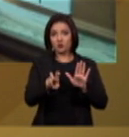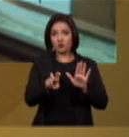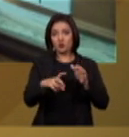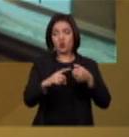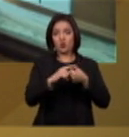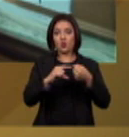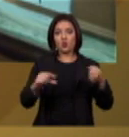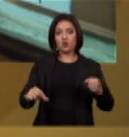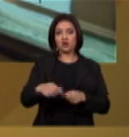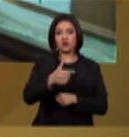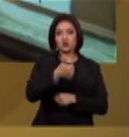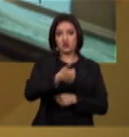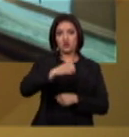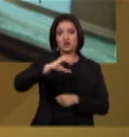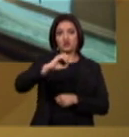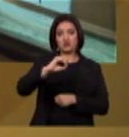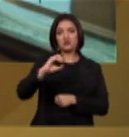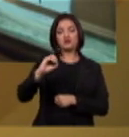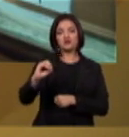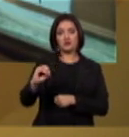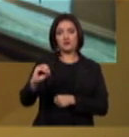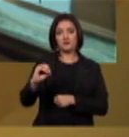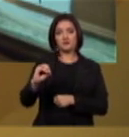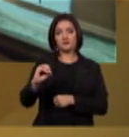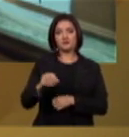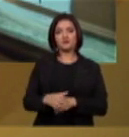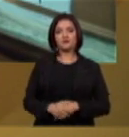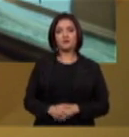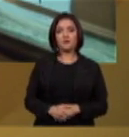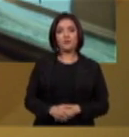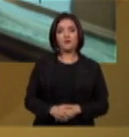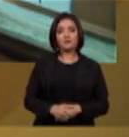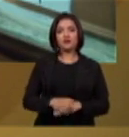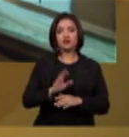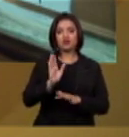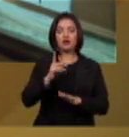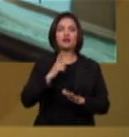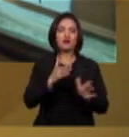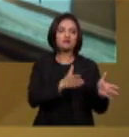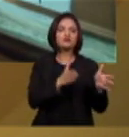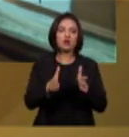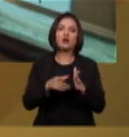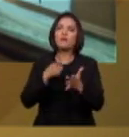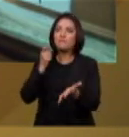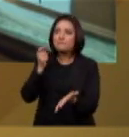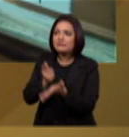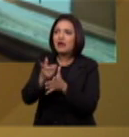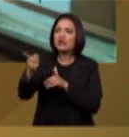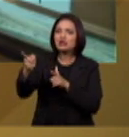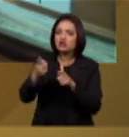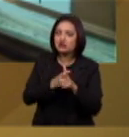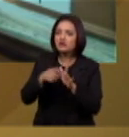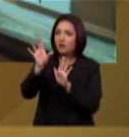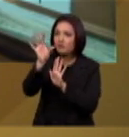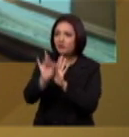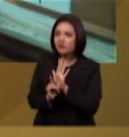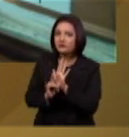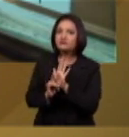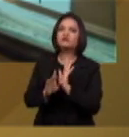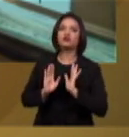do artigo 100, não bastasse a ordem natural, que é a liquidação do débito tal como se